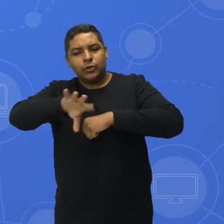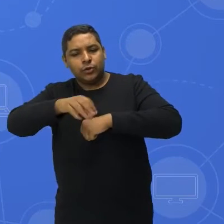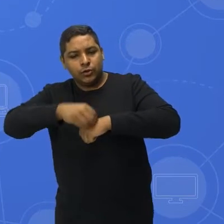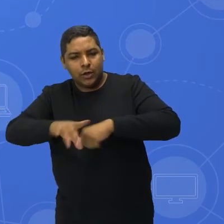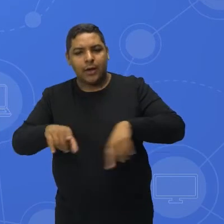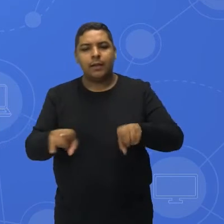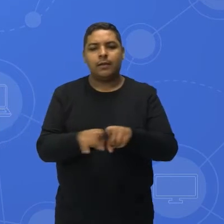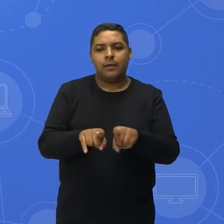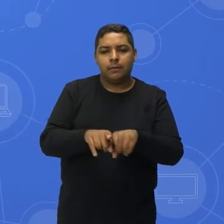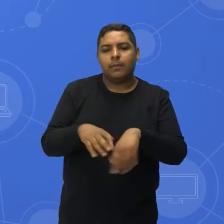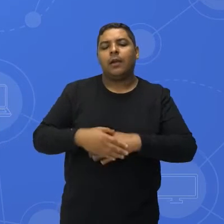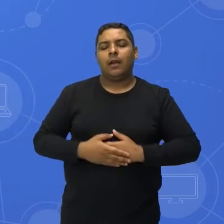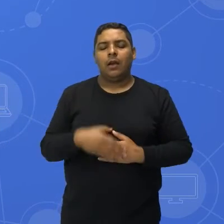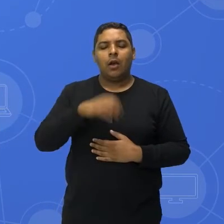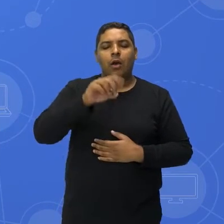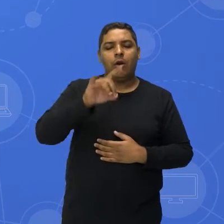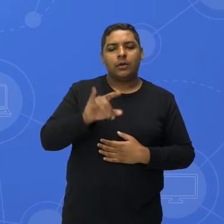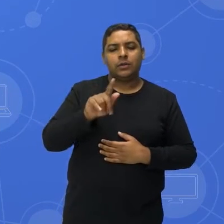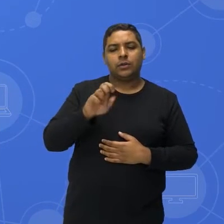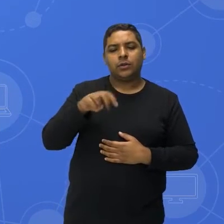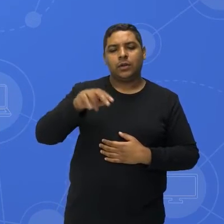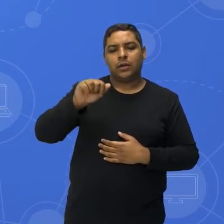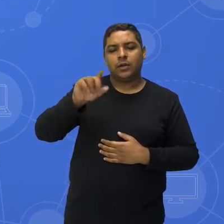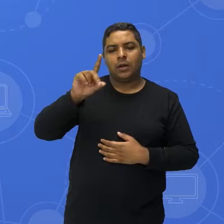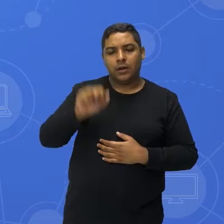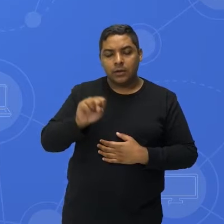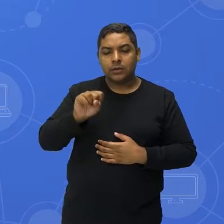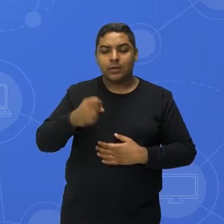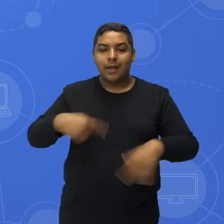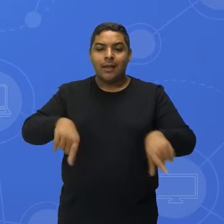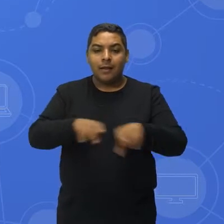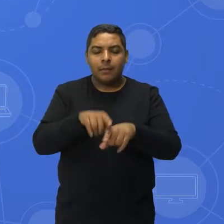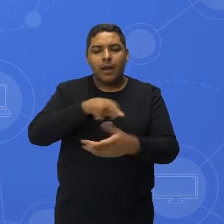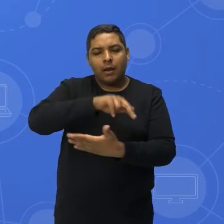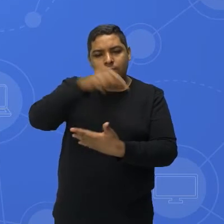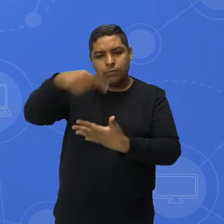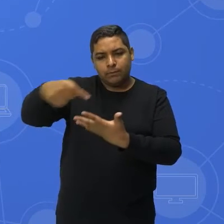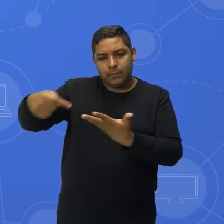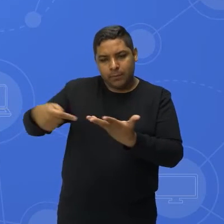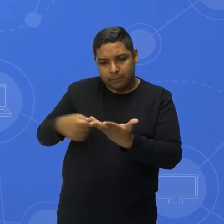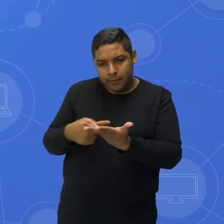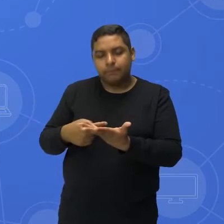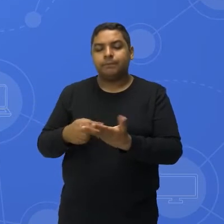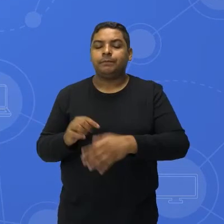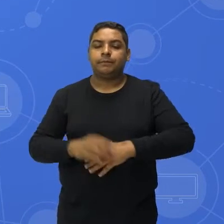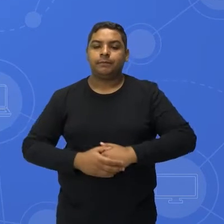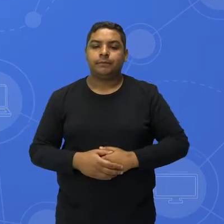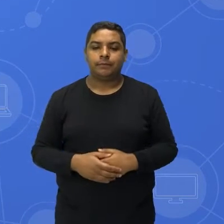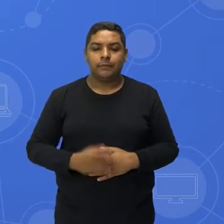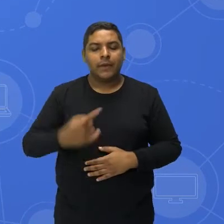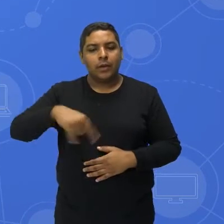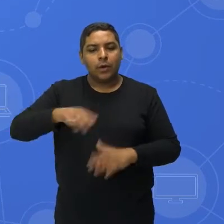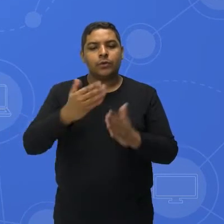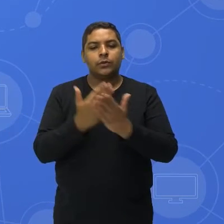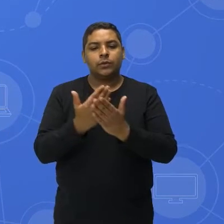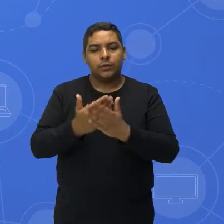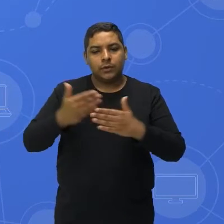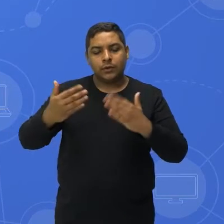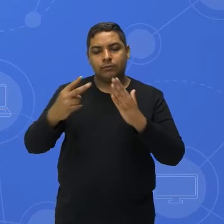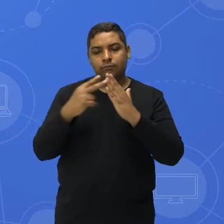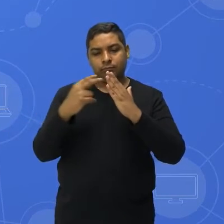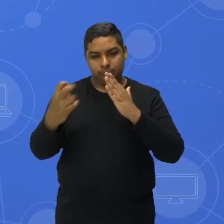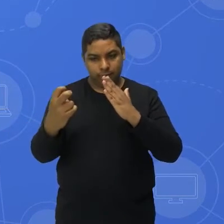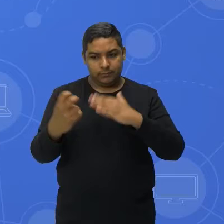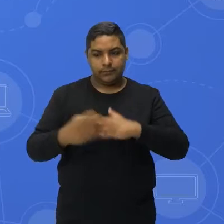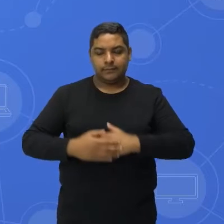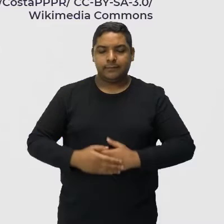funções oxigenadas e das outras funções orgânicas que nós estamos trabalhando aqui durante o aula em casa, tá